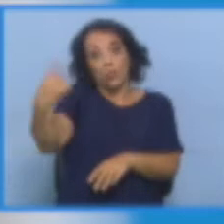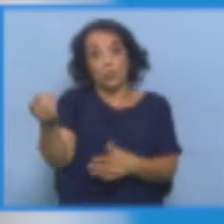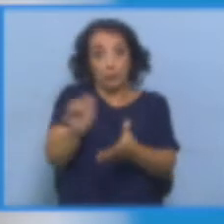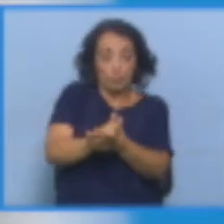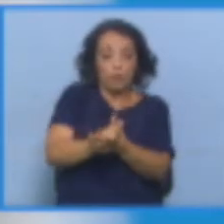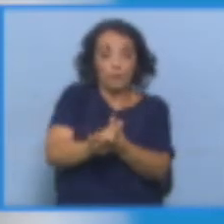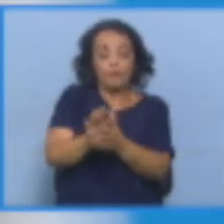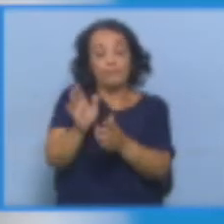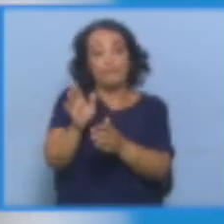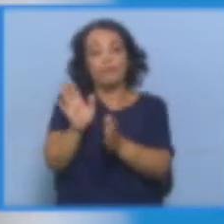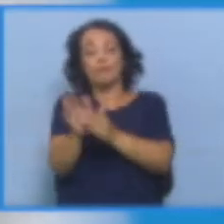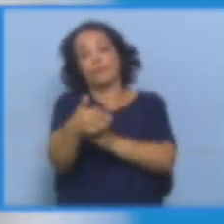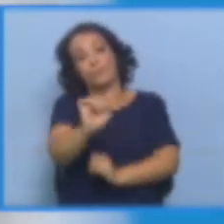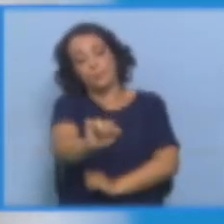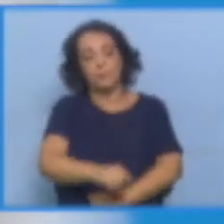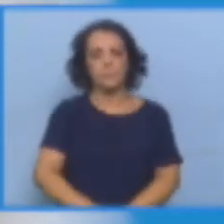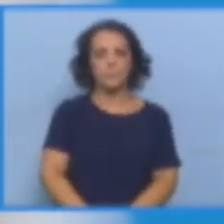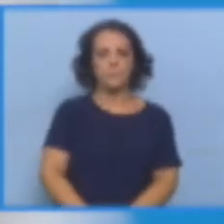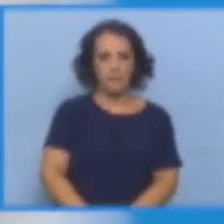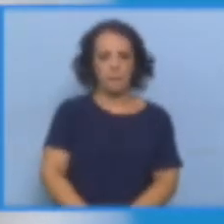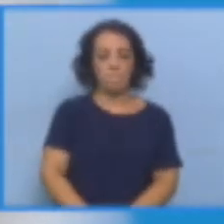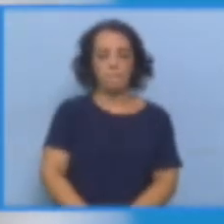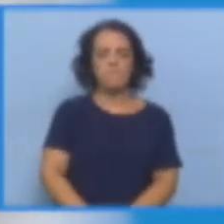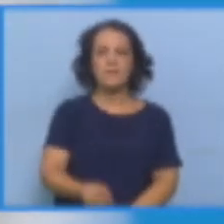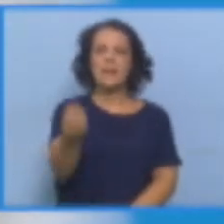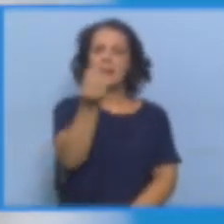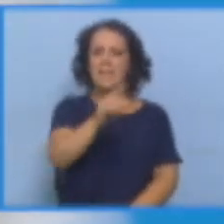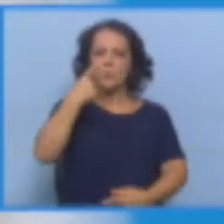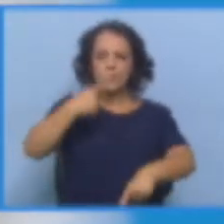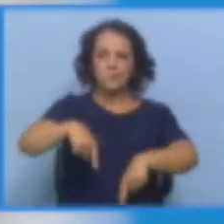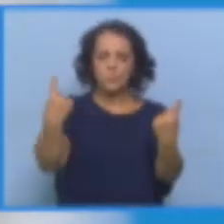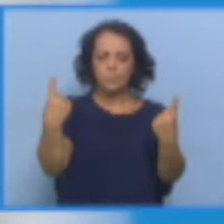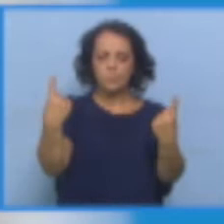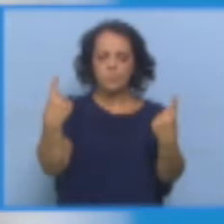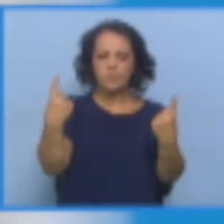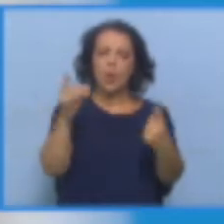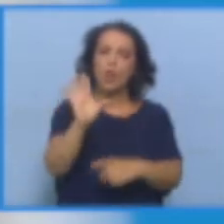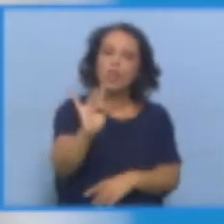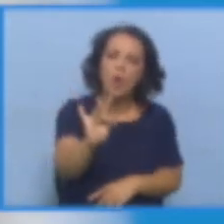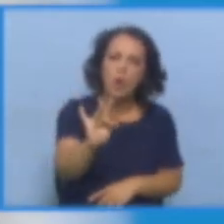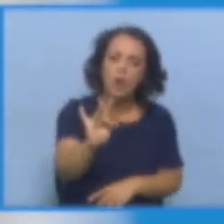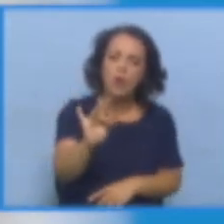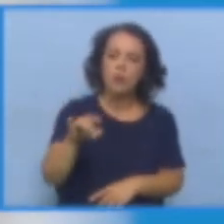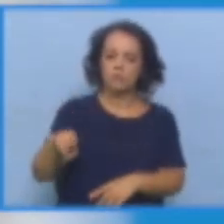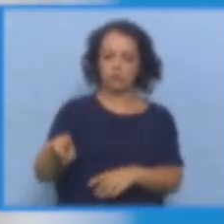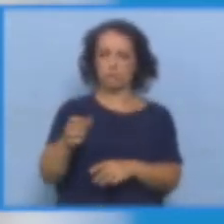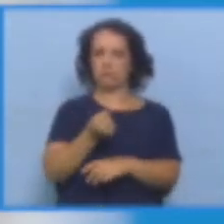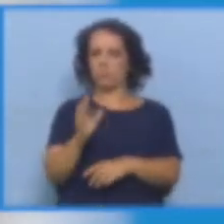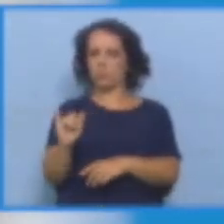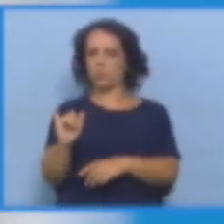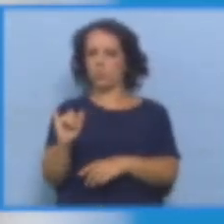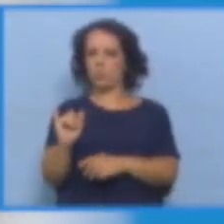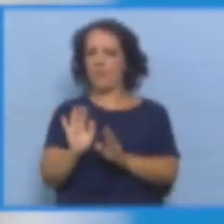Apresentaram a Jesus umas crianças para que ele lhes tocasse, mas os discípulos afastavam-nas. Jesus, ao ver isto,